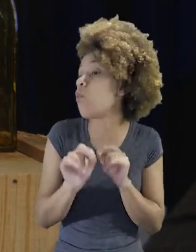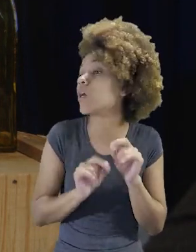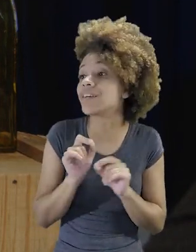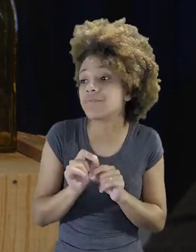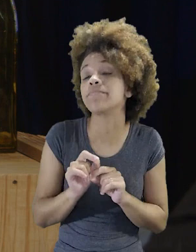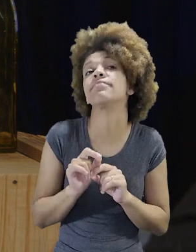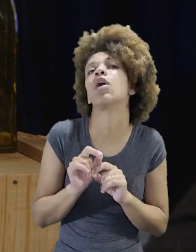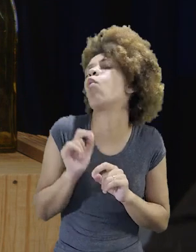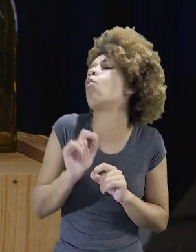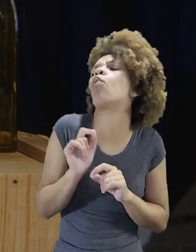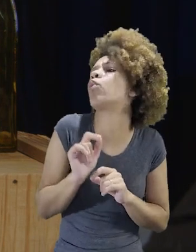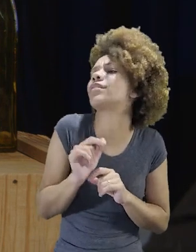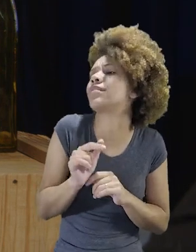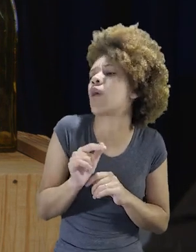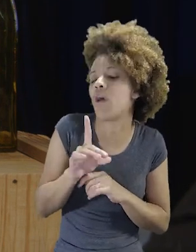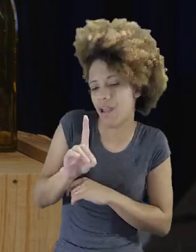rap né cara